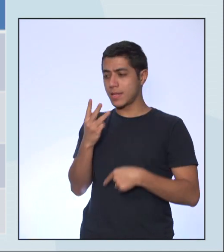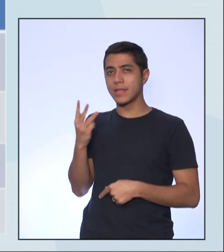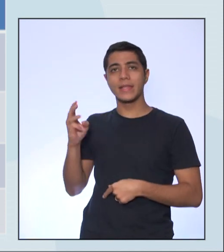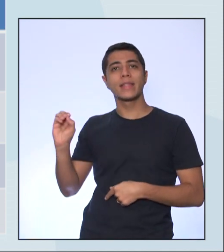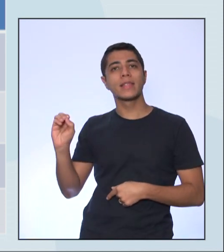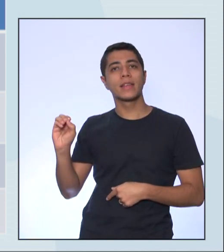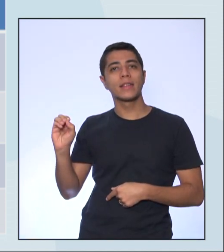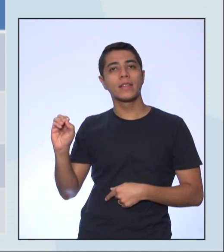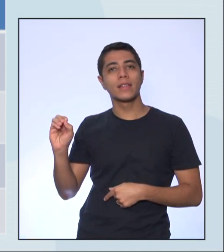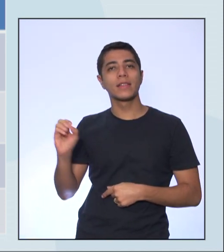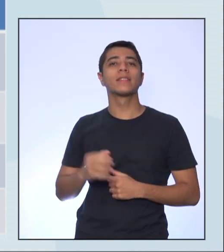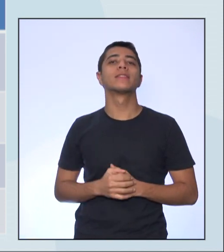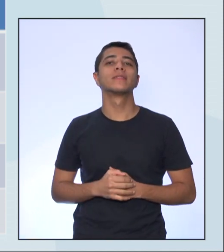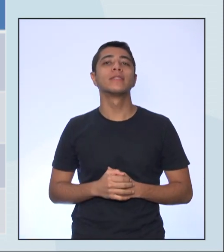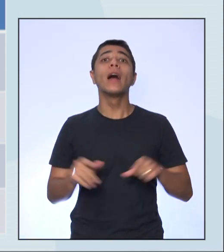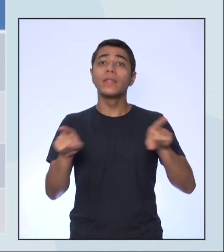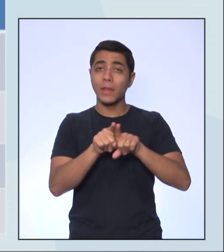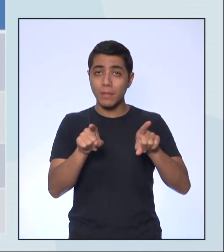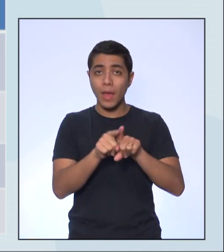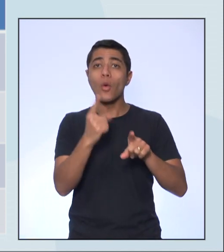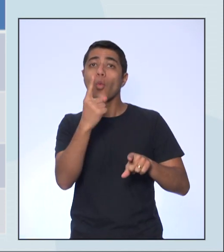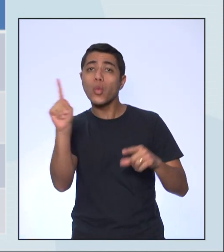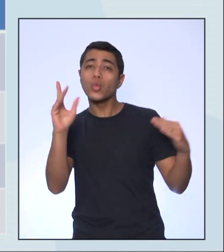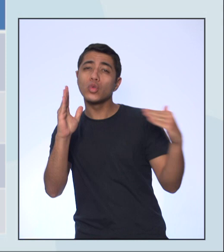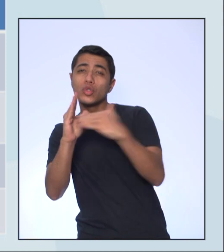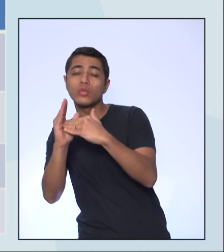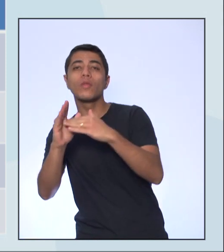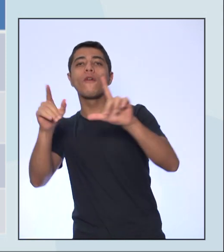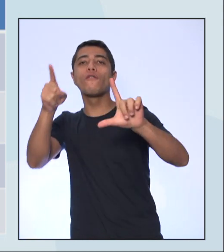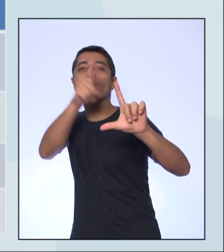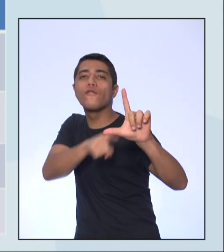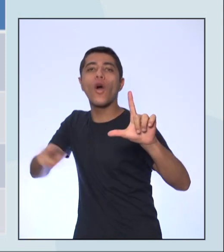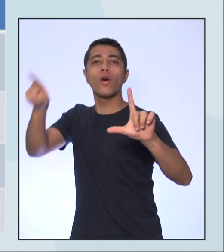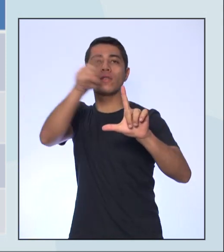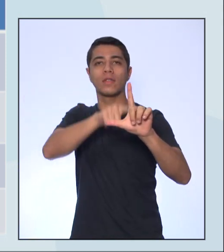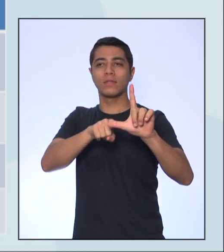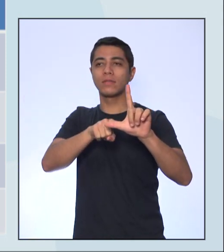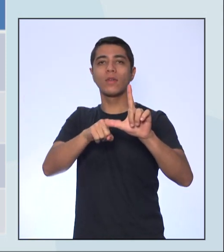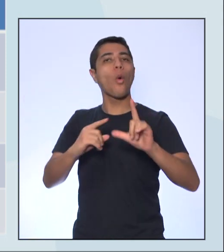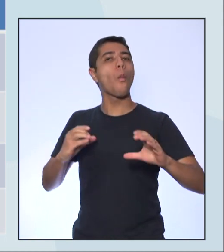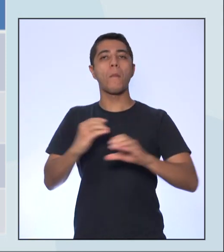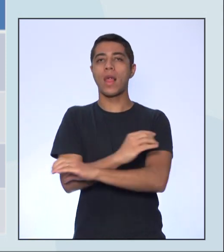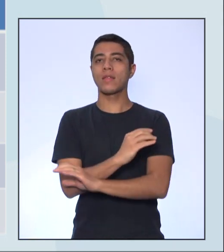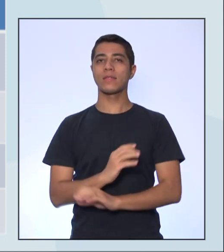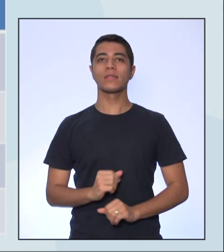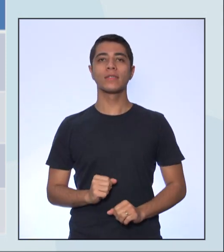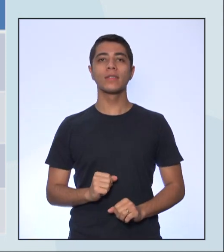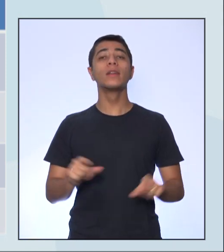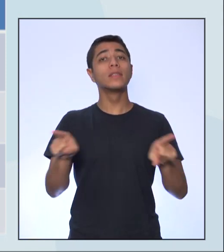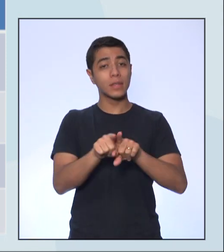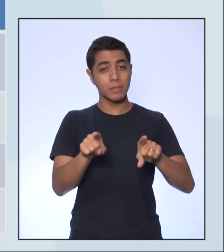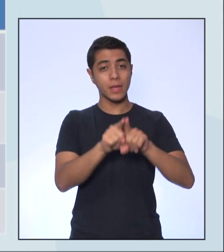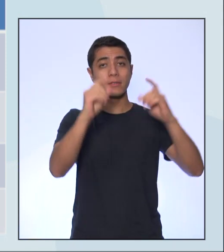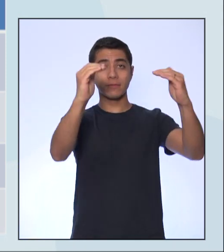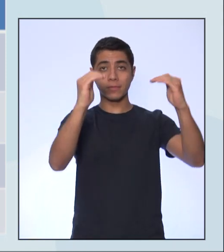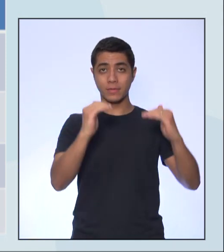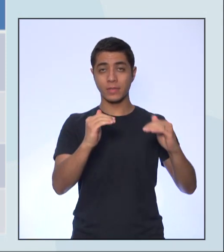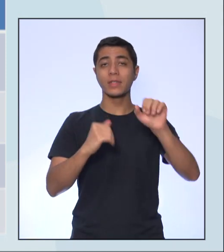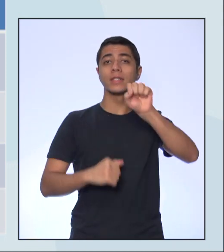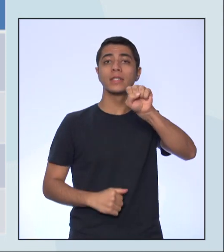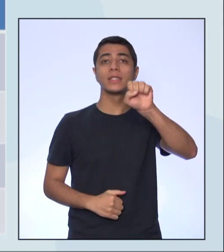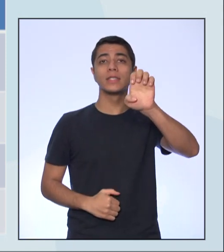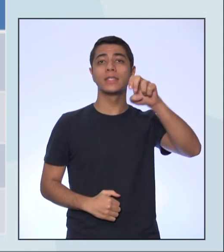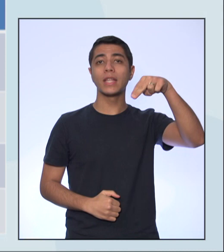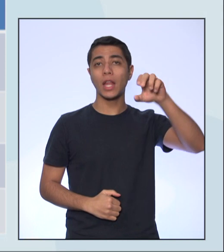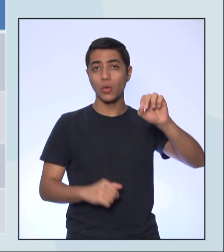volta completa olhando oceano ele vai inverter de novo então cê no aí é uma inversão